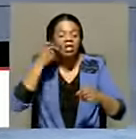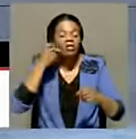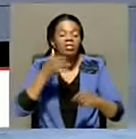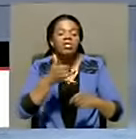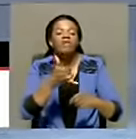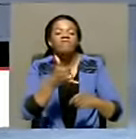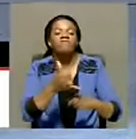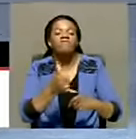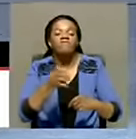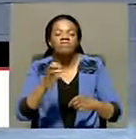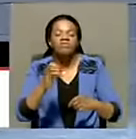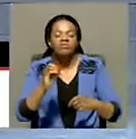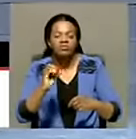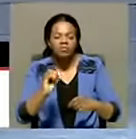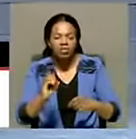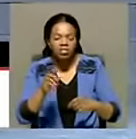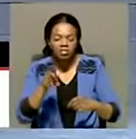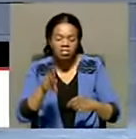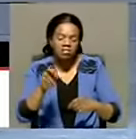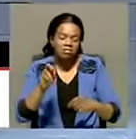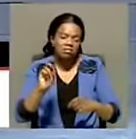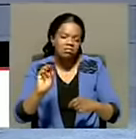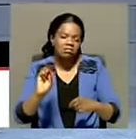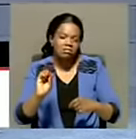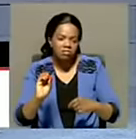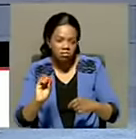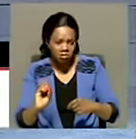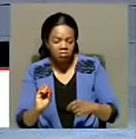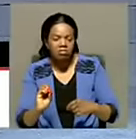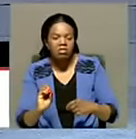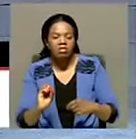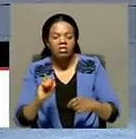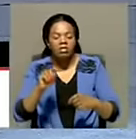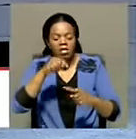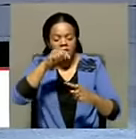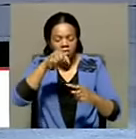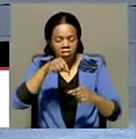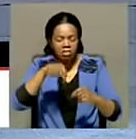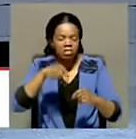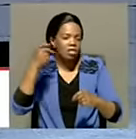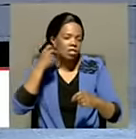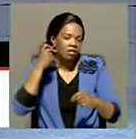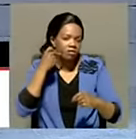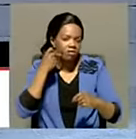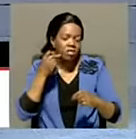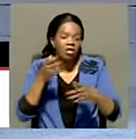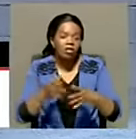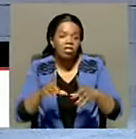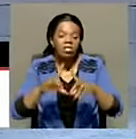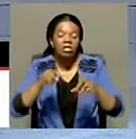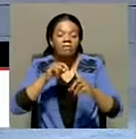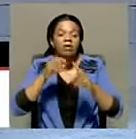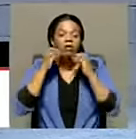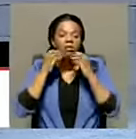horas e 30 minutos, tempo aqui de Washington, 20 horas e 30 minutos aí em Angola, assunto que